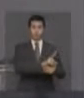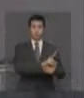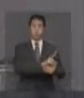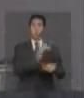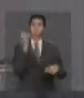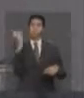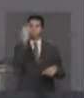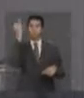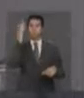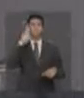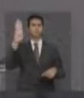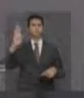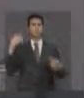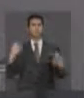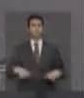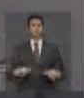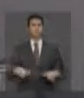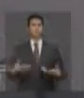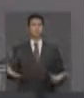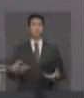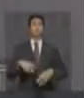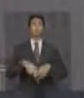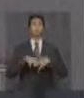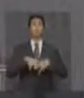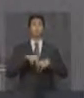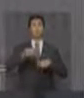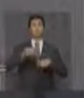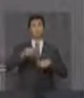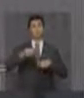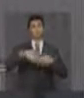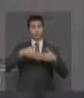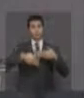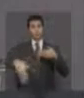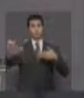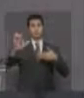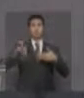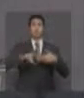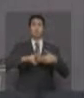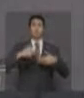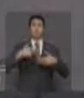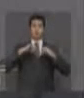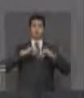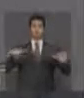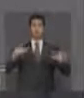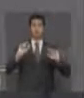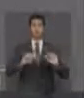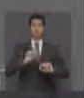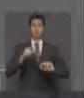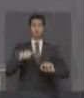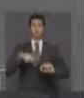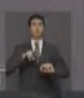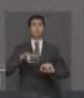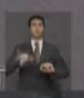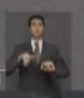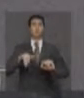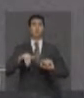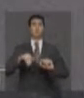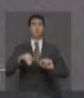Por isso, que eu, nos próximos dias, quero anunciar aqui para vocês, vou lançar